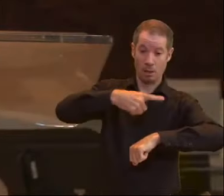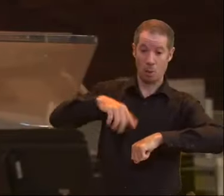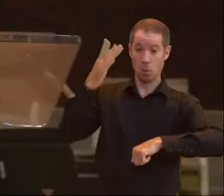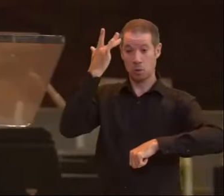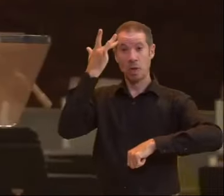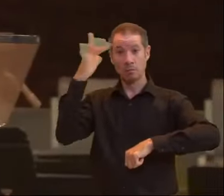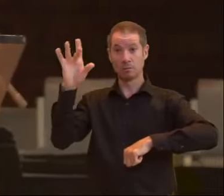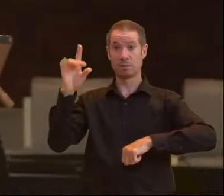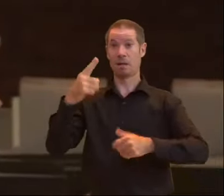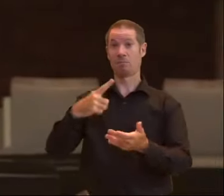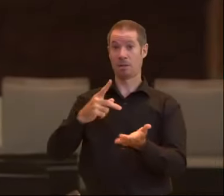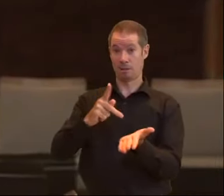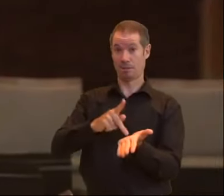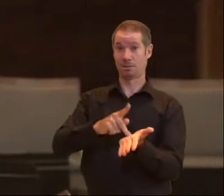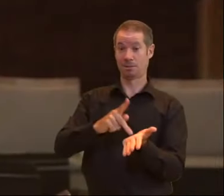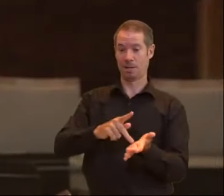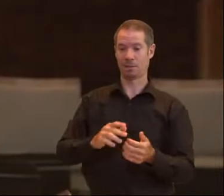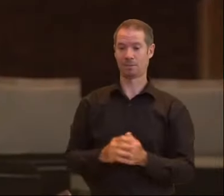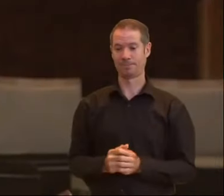certa.